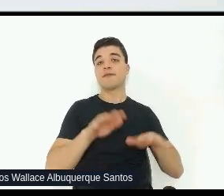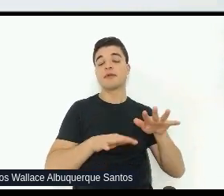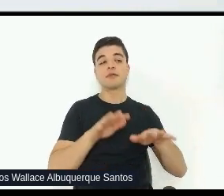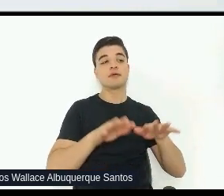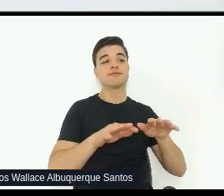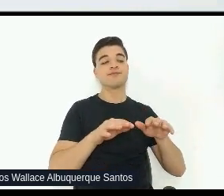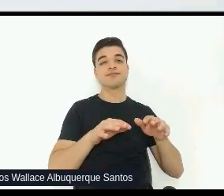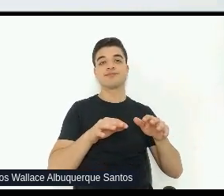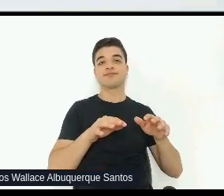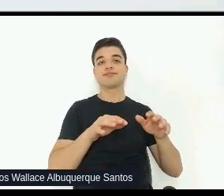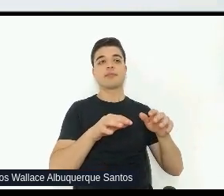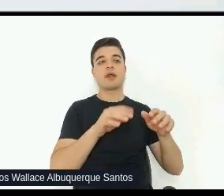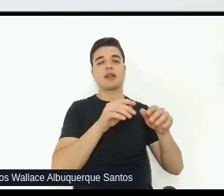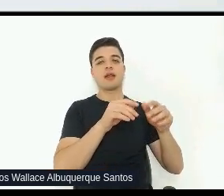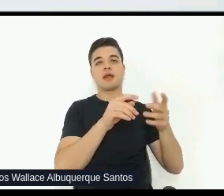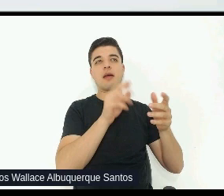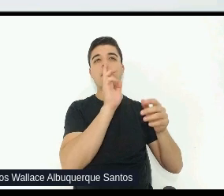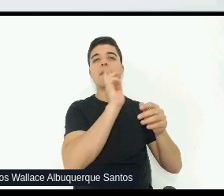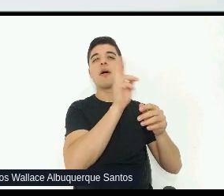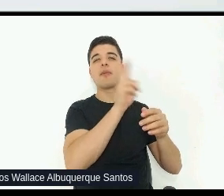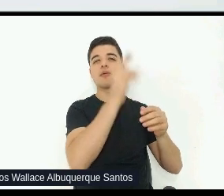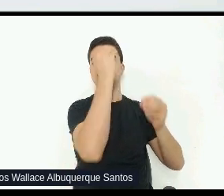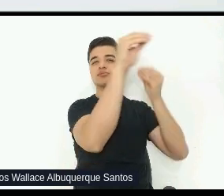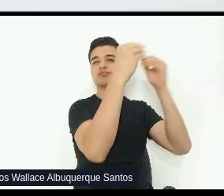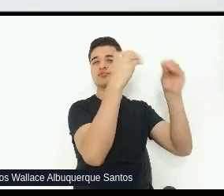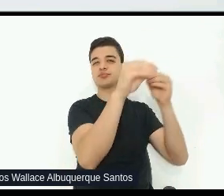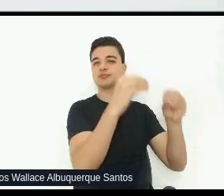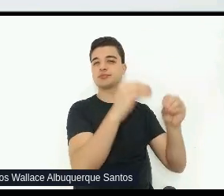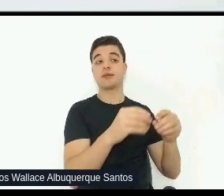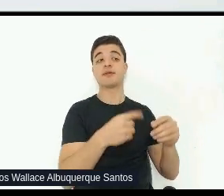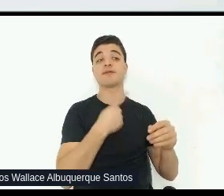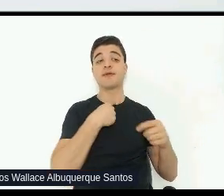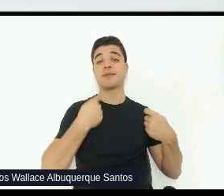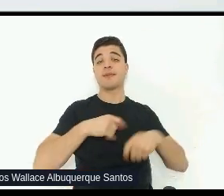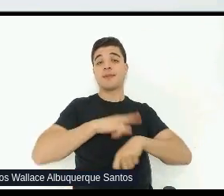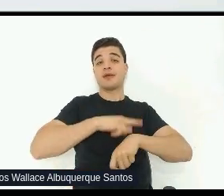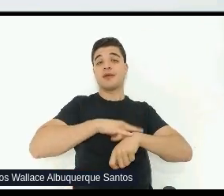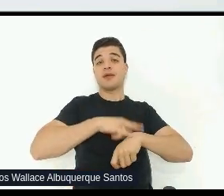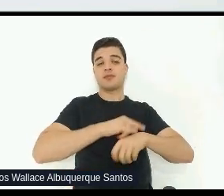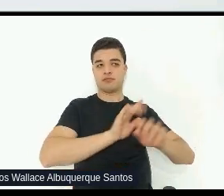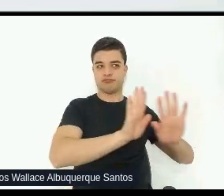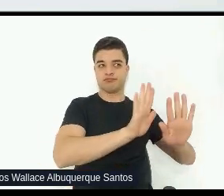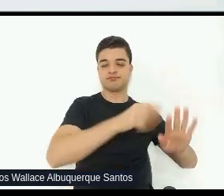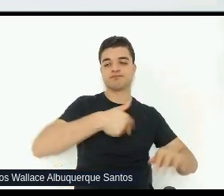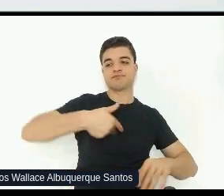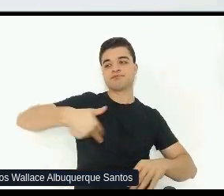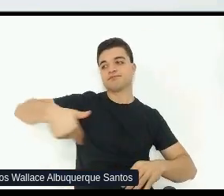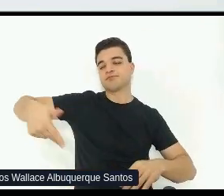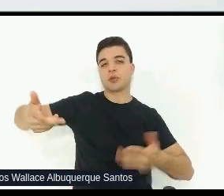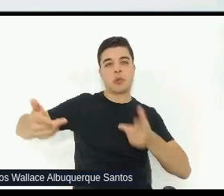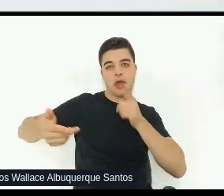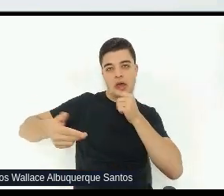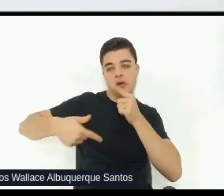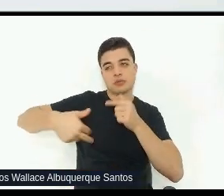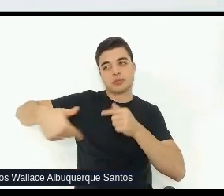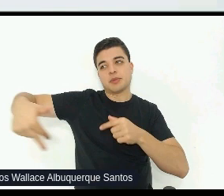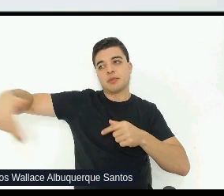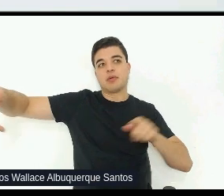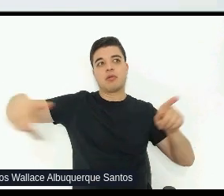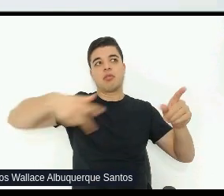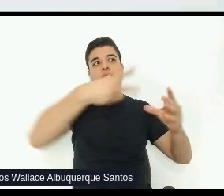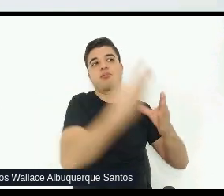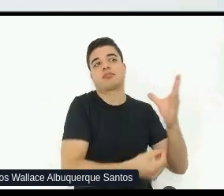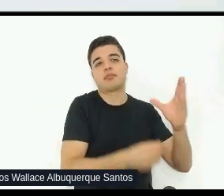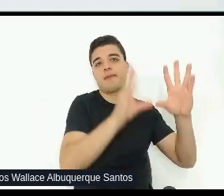levantar para ir no banheiro, preciso levantar para beber água, vou pausar aqui, daqui a pouco eu volto, e continua esse preenchimento,